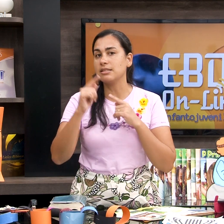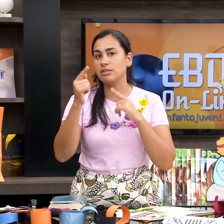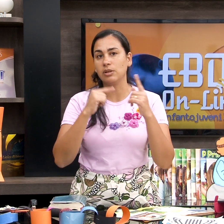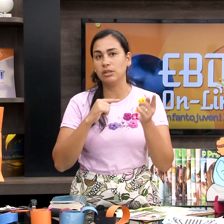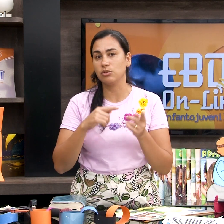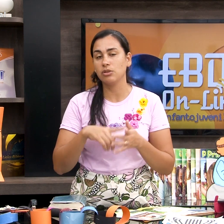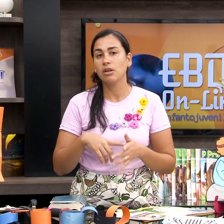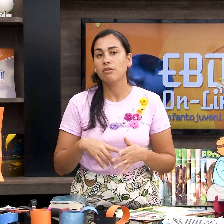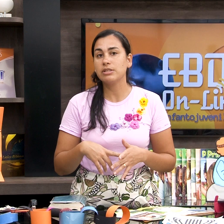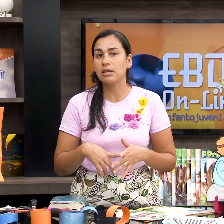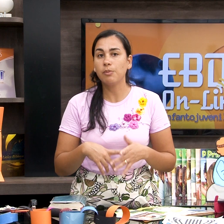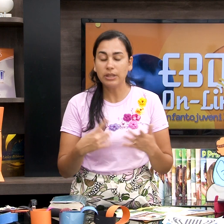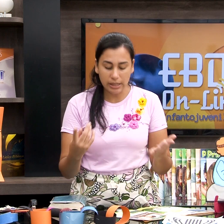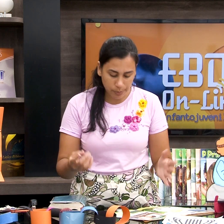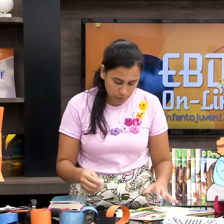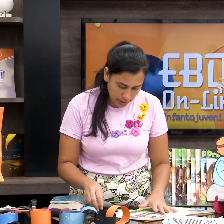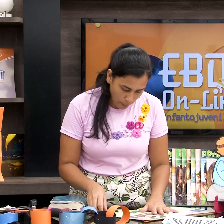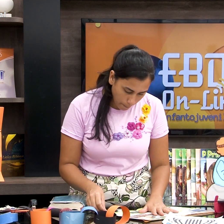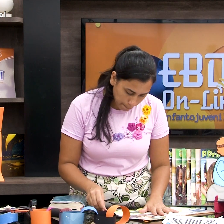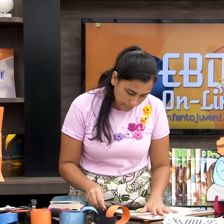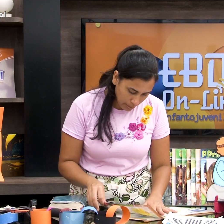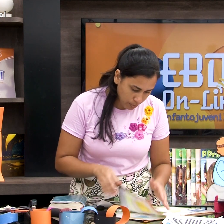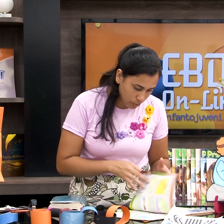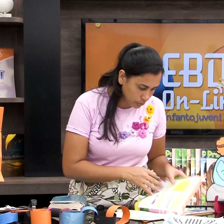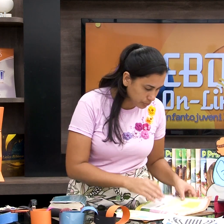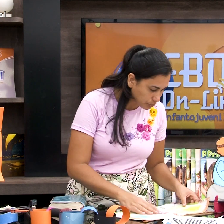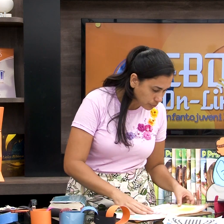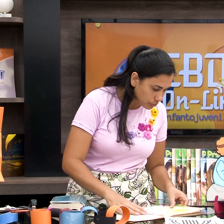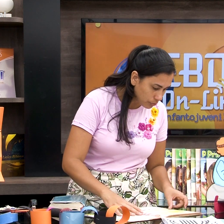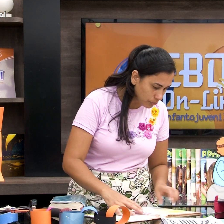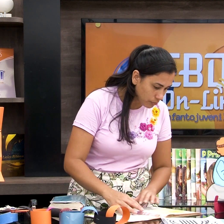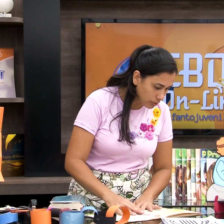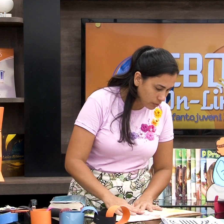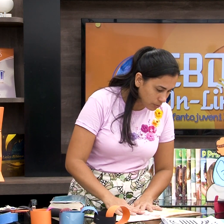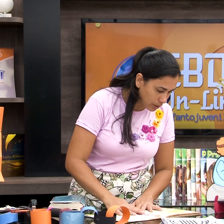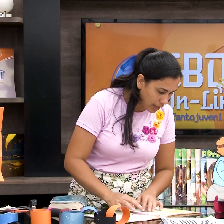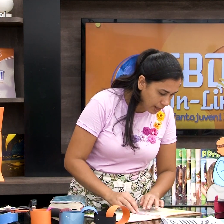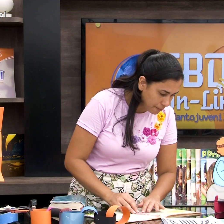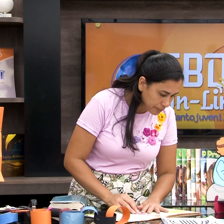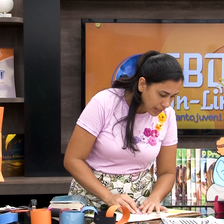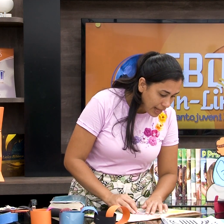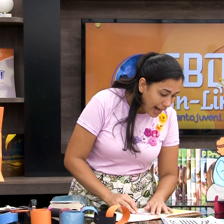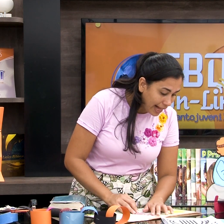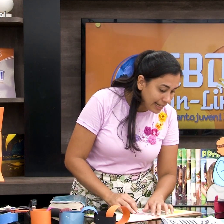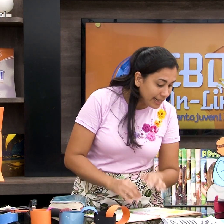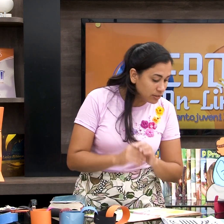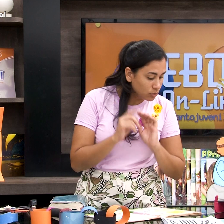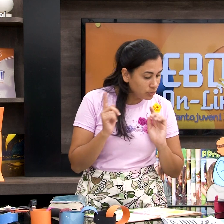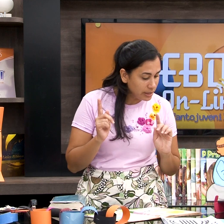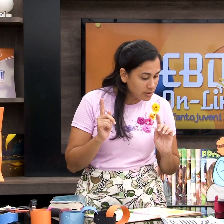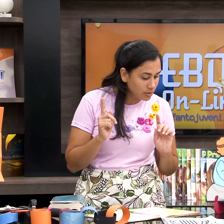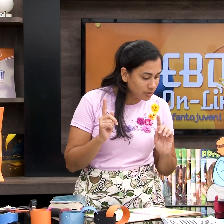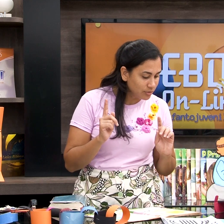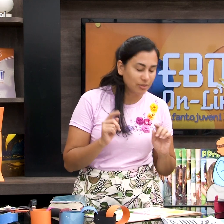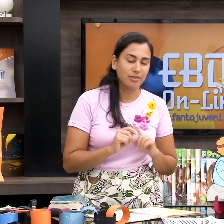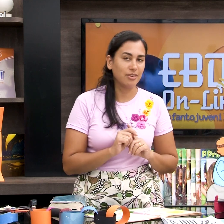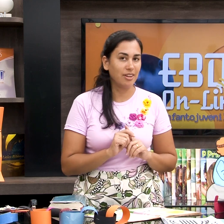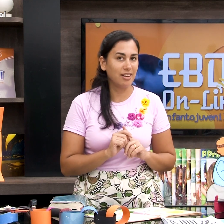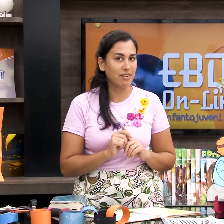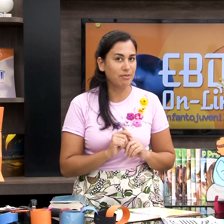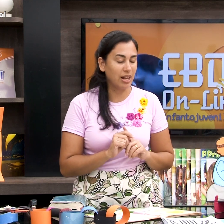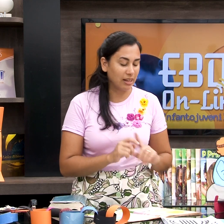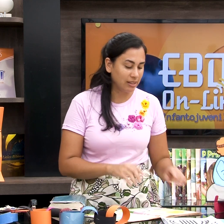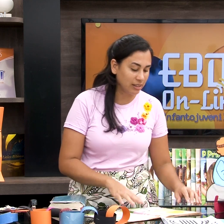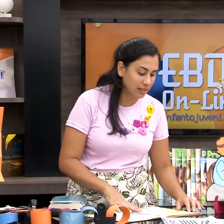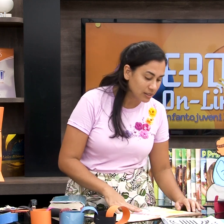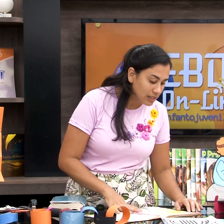não teria acesso a Deus. Você não poderia ir para o céu. Tá bom? Vamos lá. Além de tudo isso,